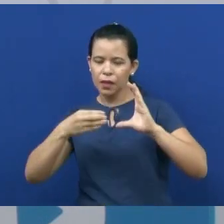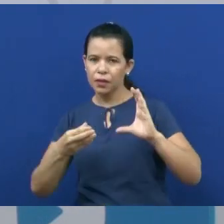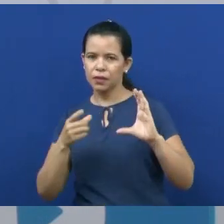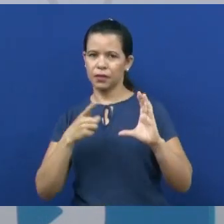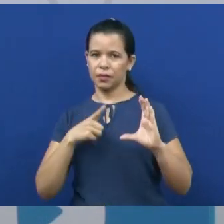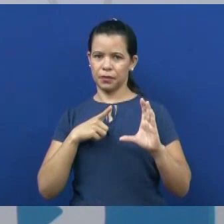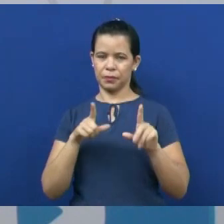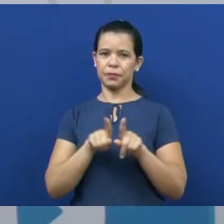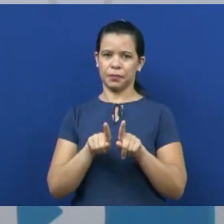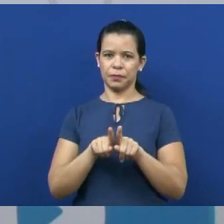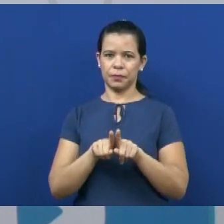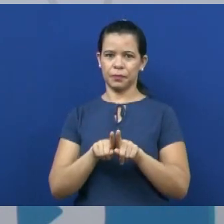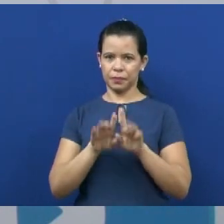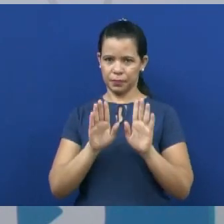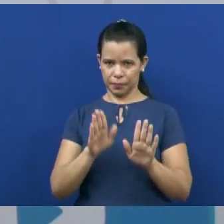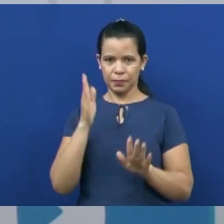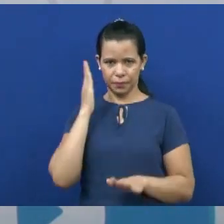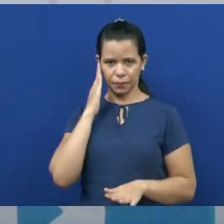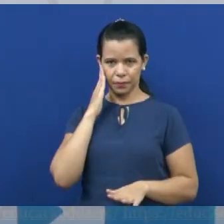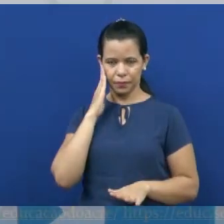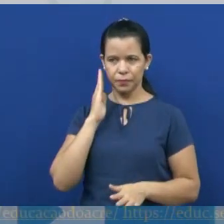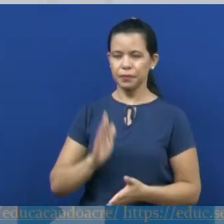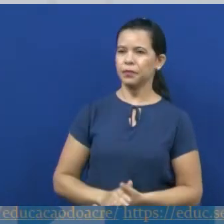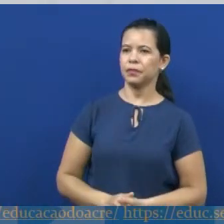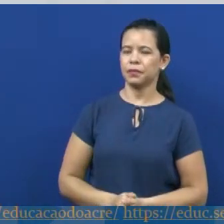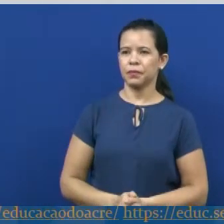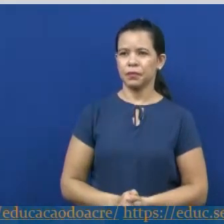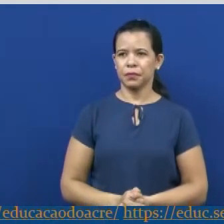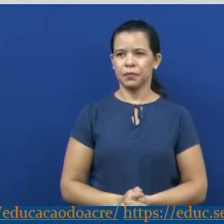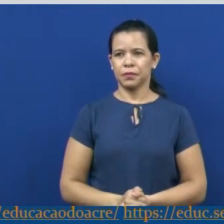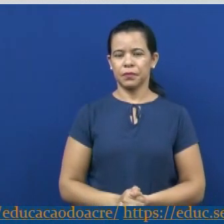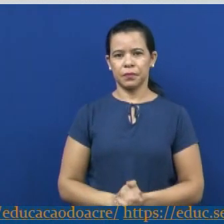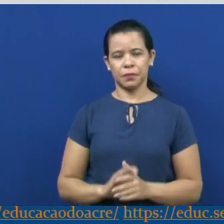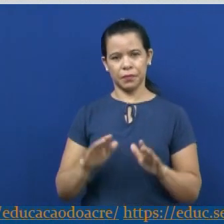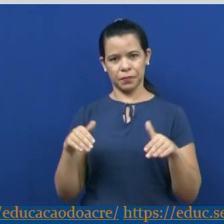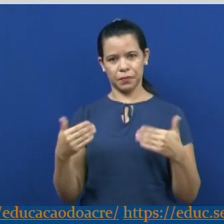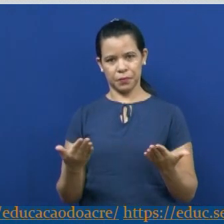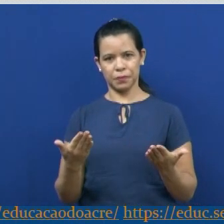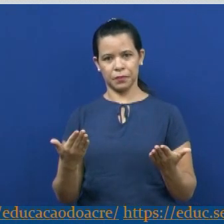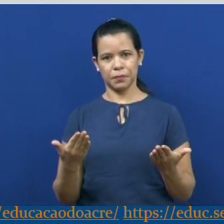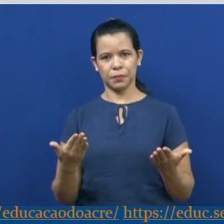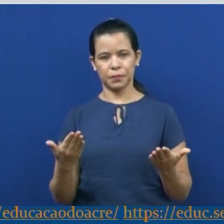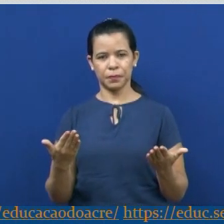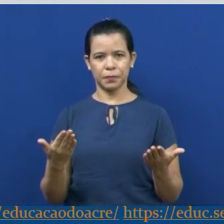apresenta. Vamos ao conceito? Então vamos lá ao conceito.